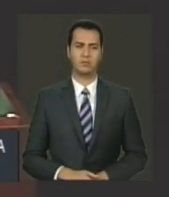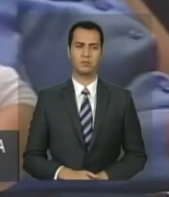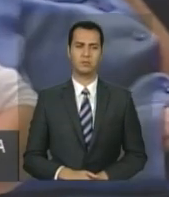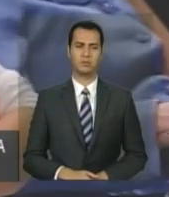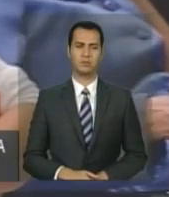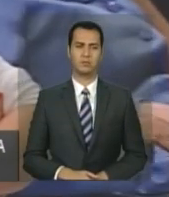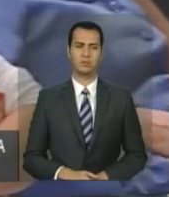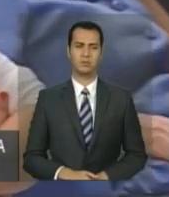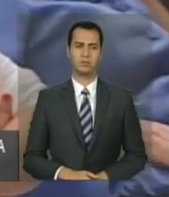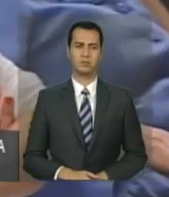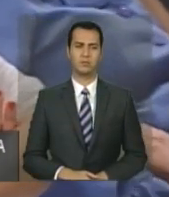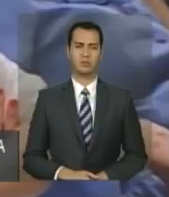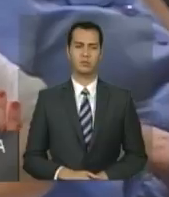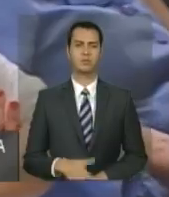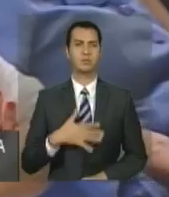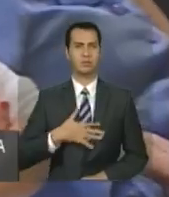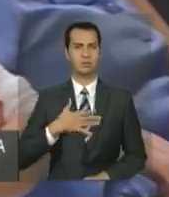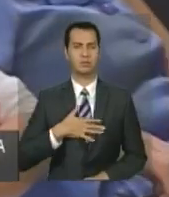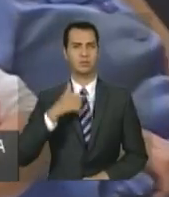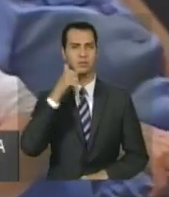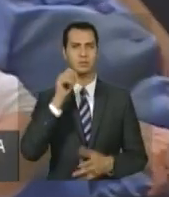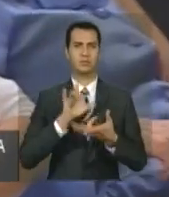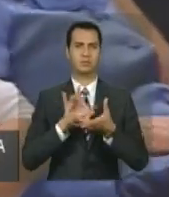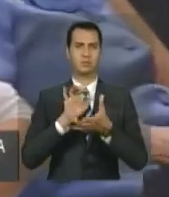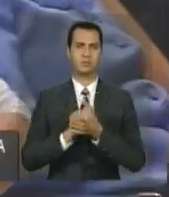e da minha querida esposa, Cláudia.